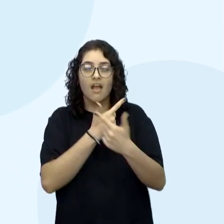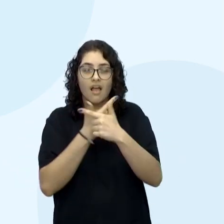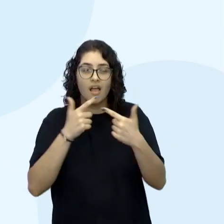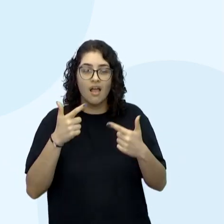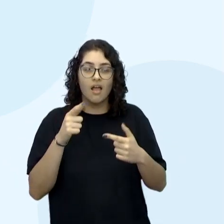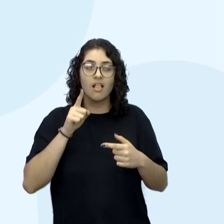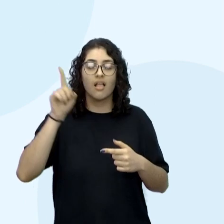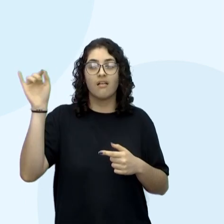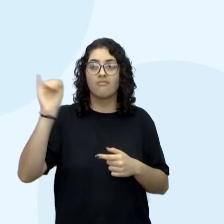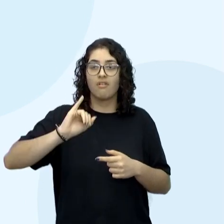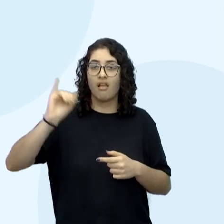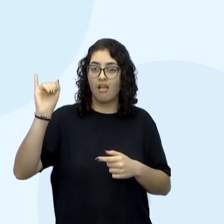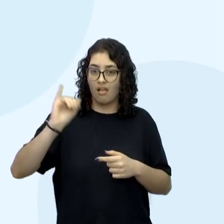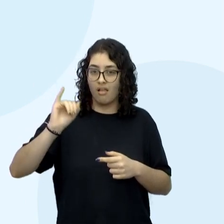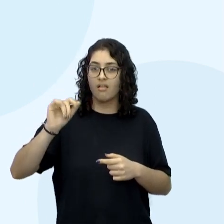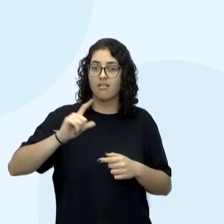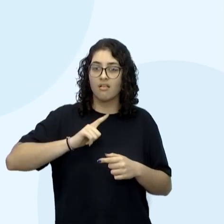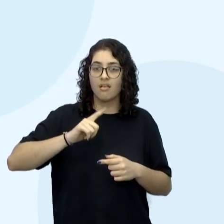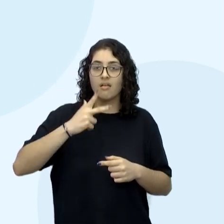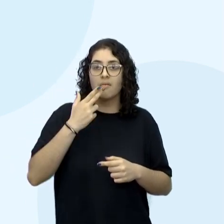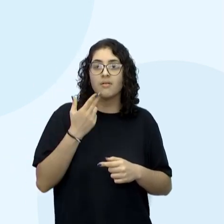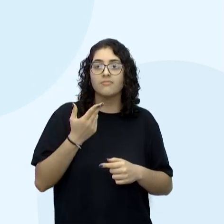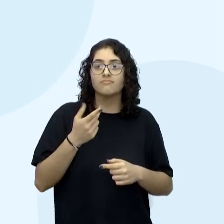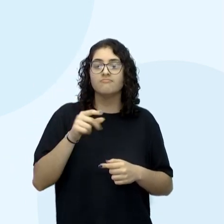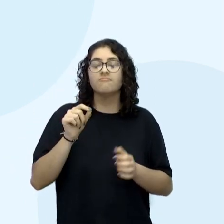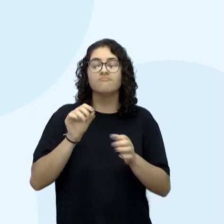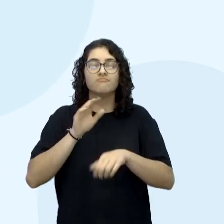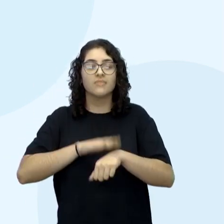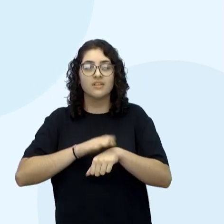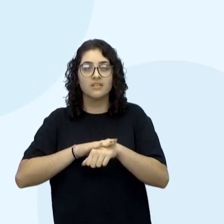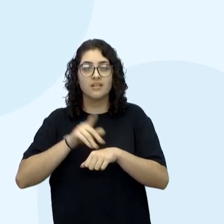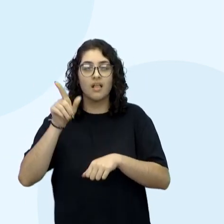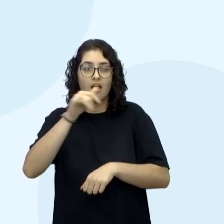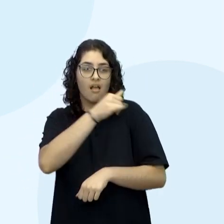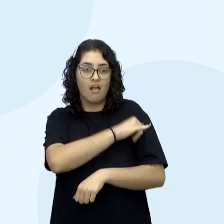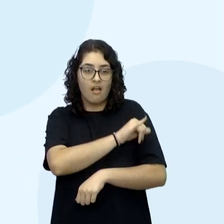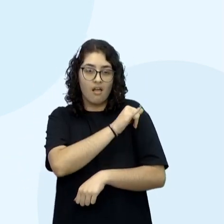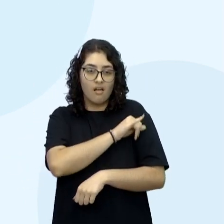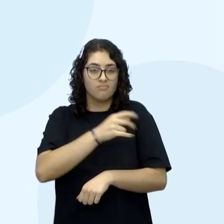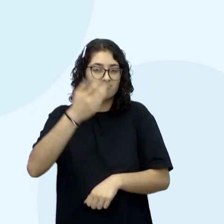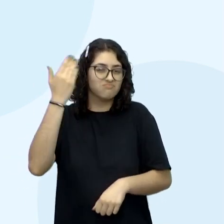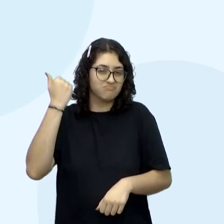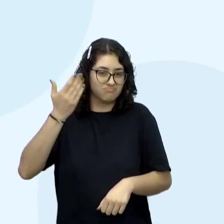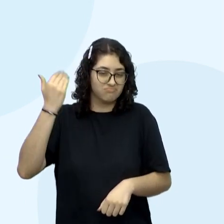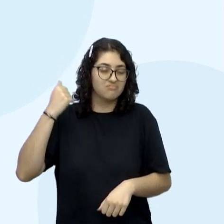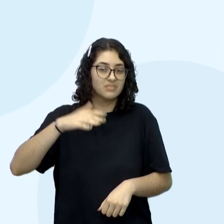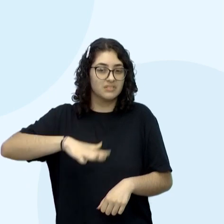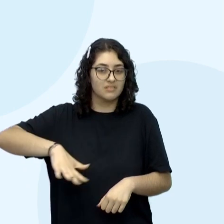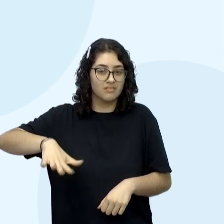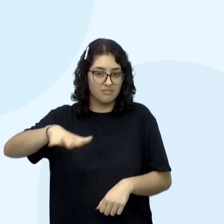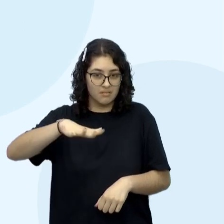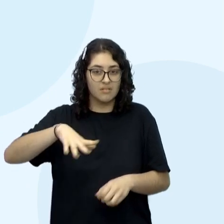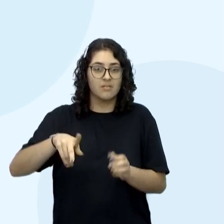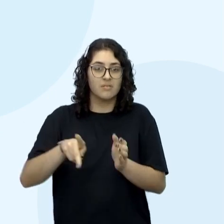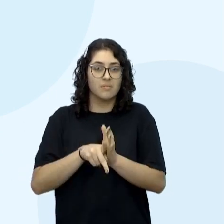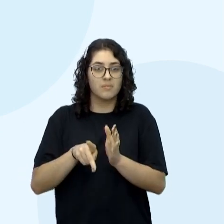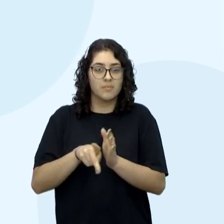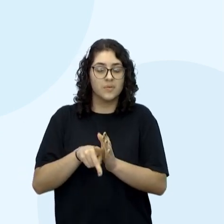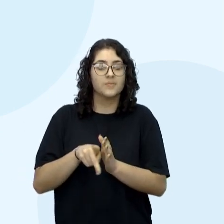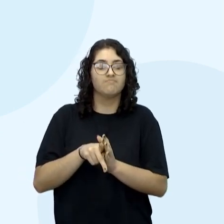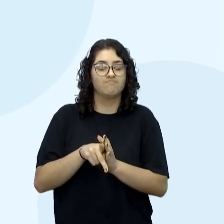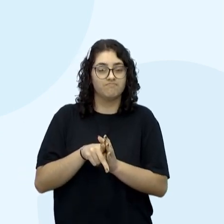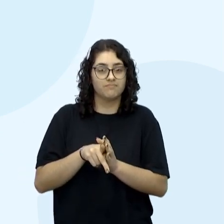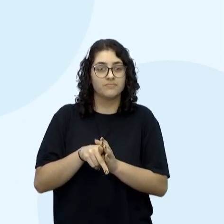anos 60, em releituras com grande malícia da tradição carioca, da comédia popular da época, da chanchada e de um